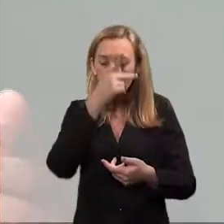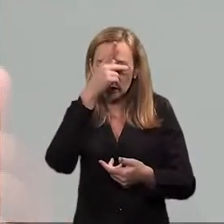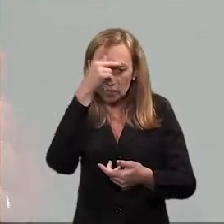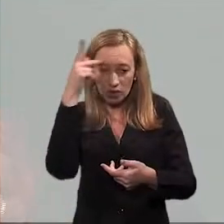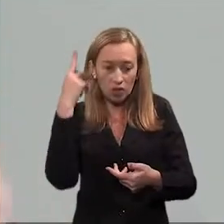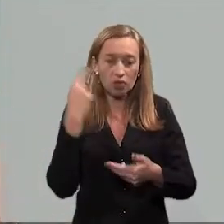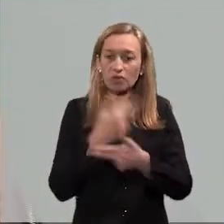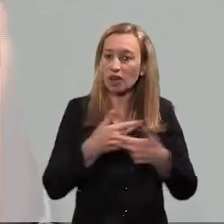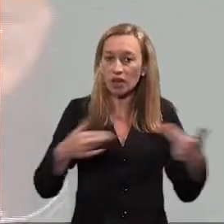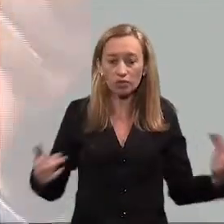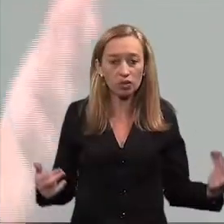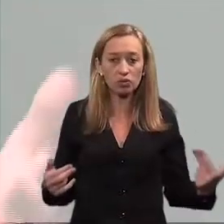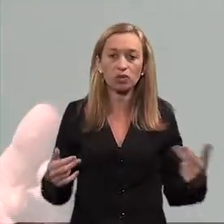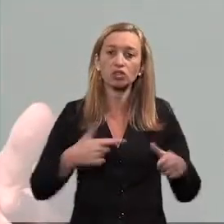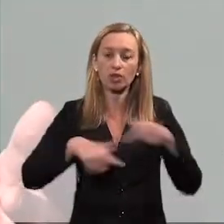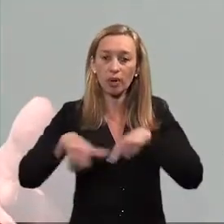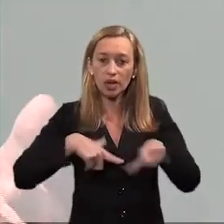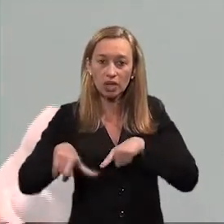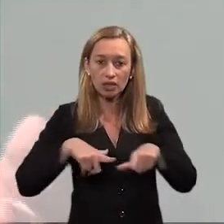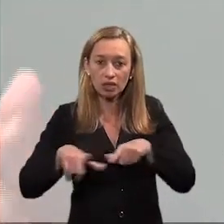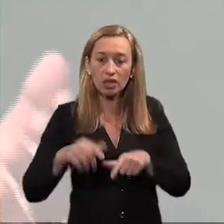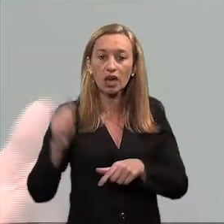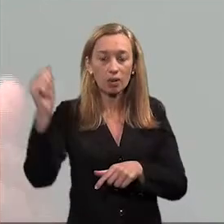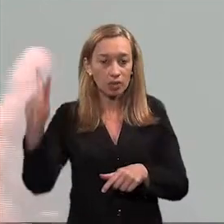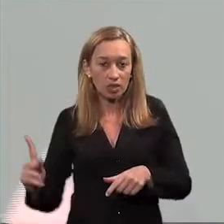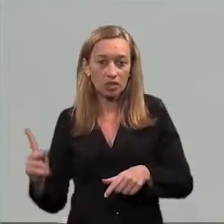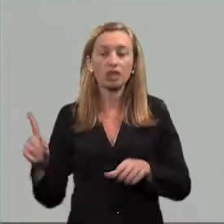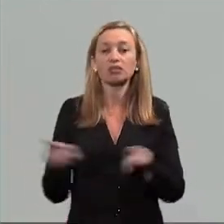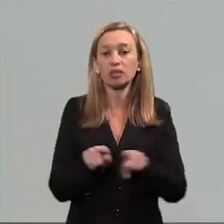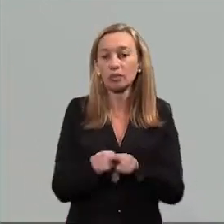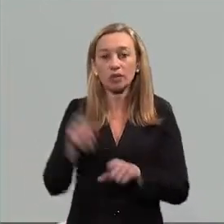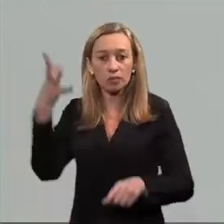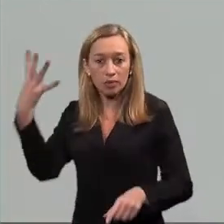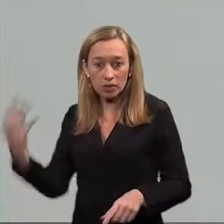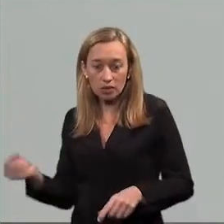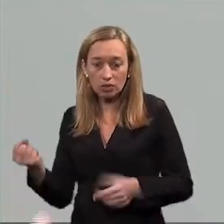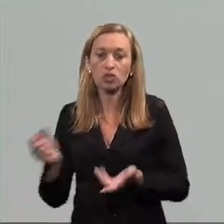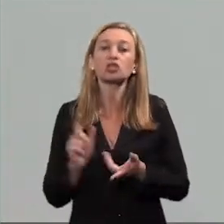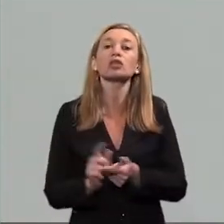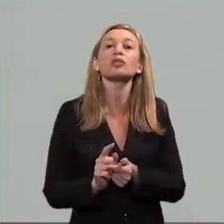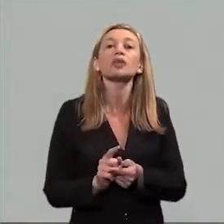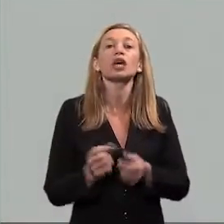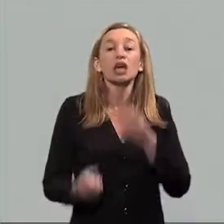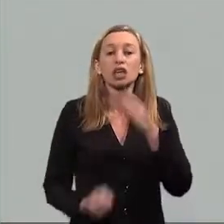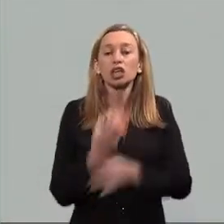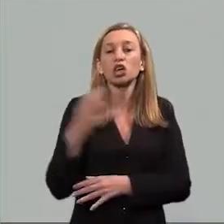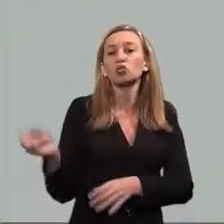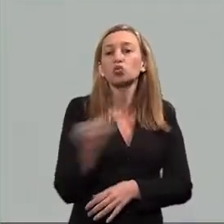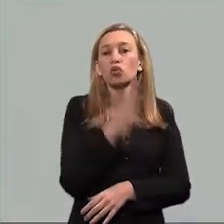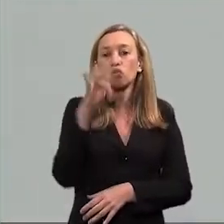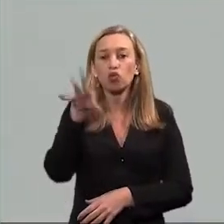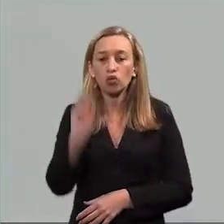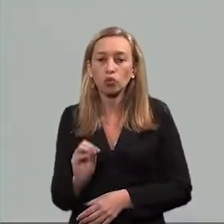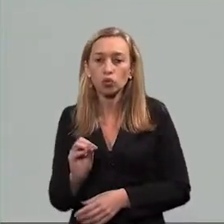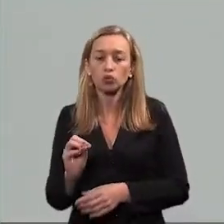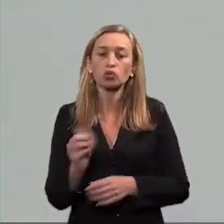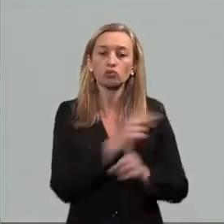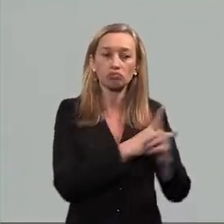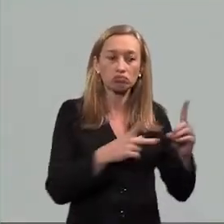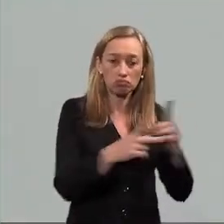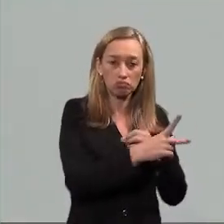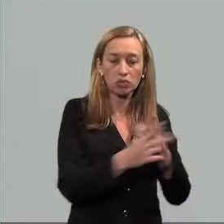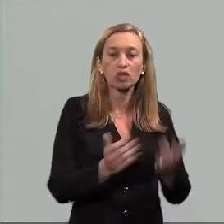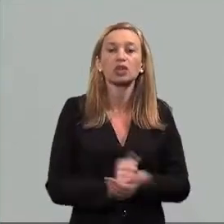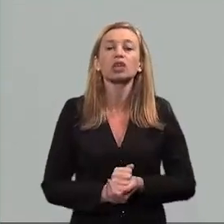ativos e também quase 200 mil trabalhadores aposentados e pensionistas, e eles criam um novo fundo, que é o que eles chamam de